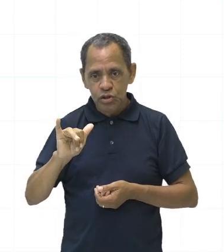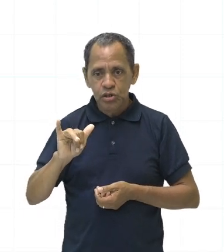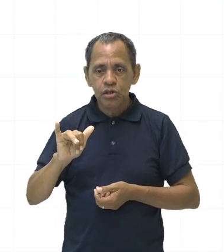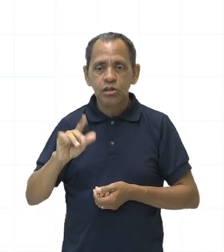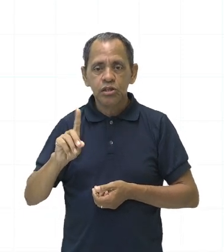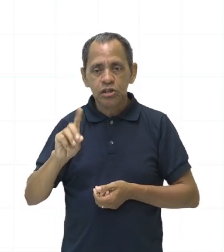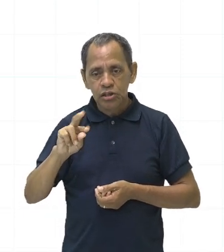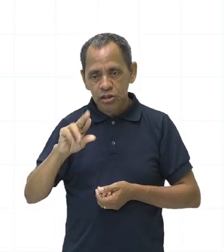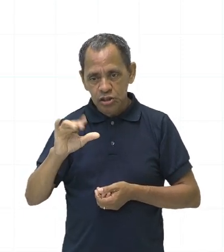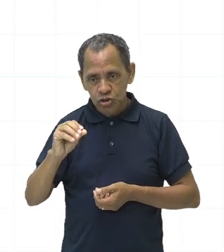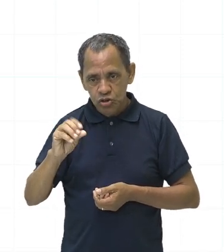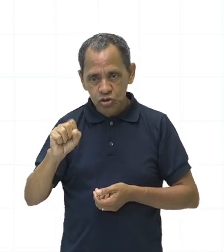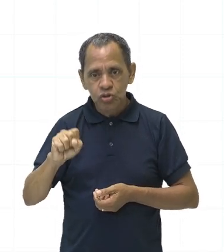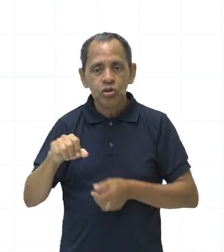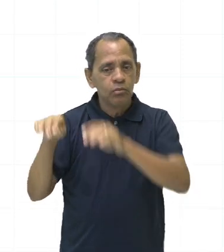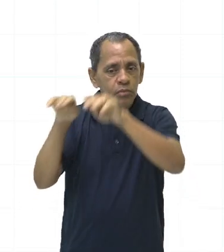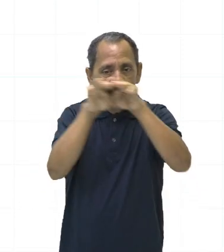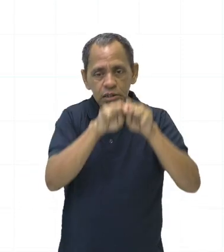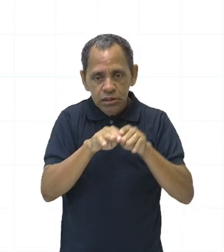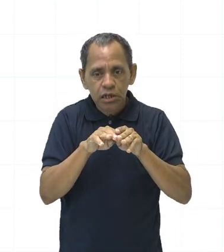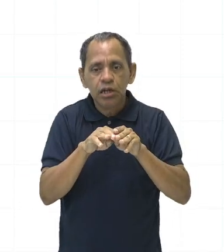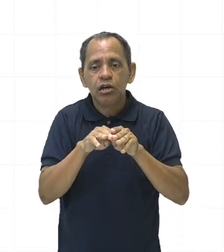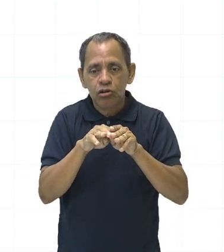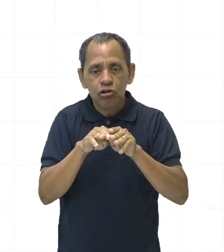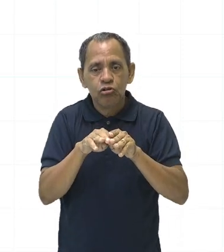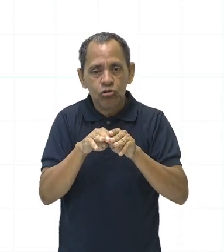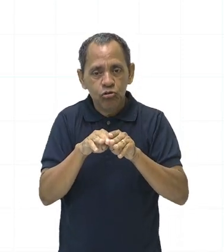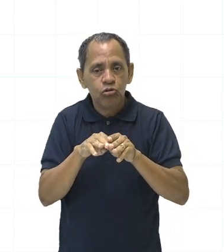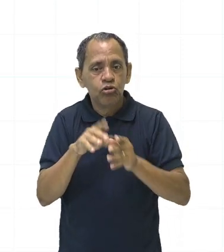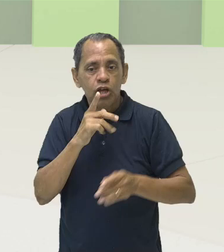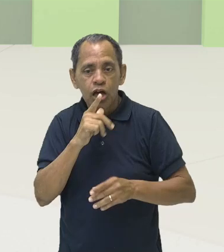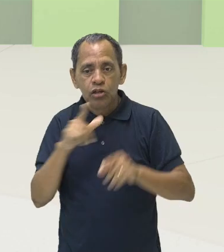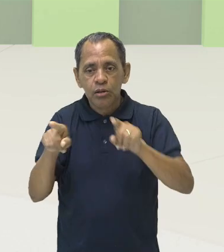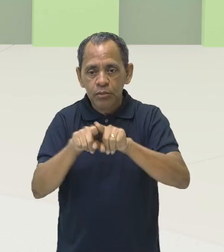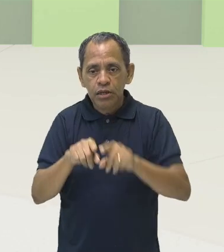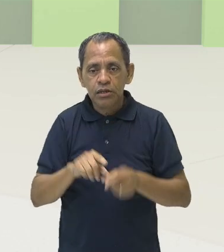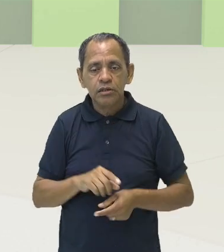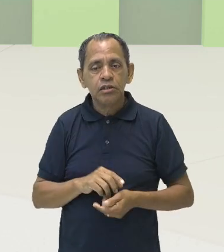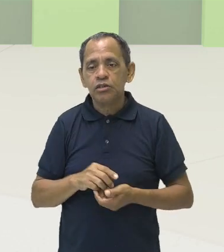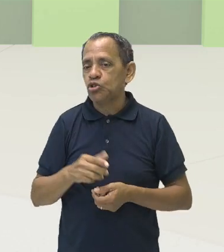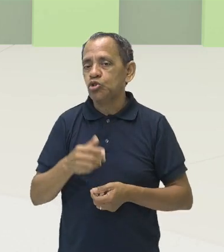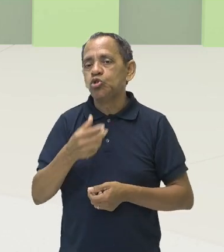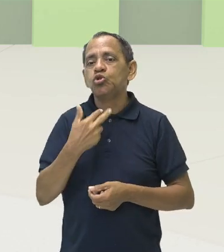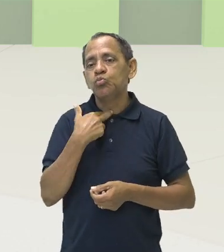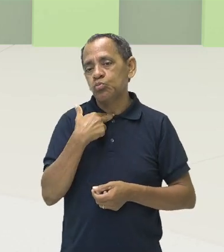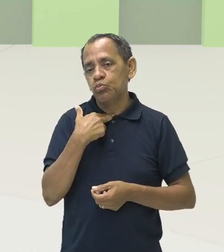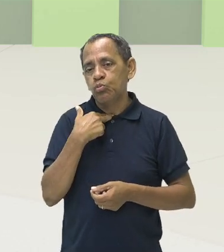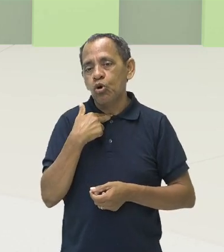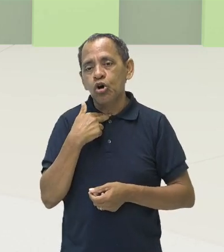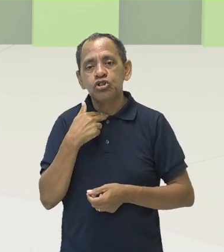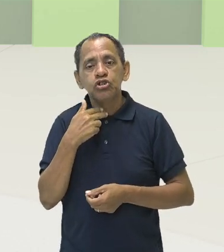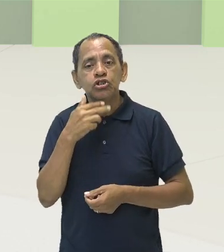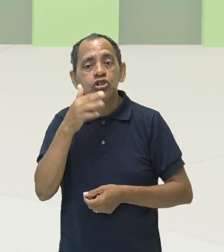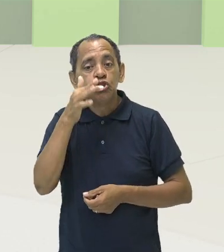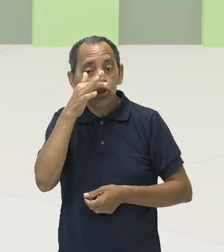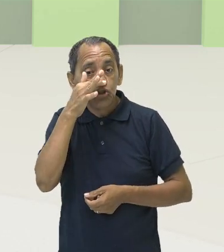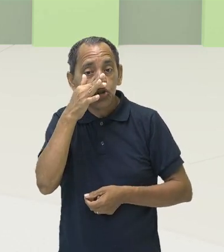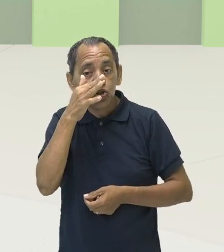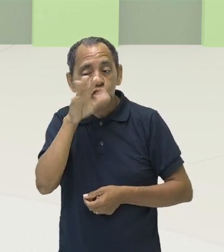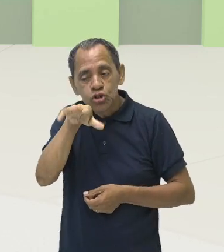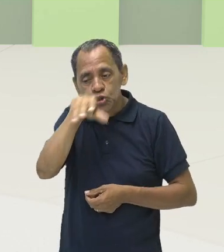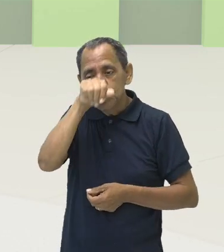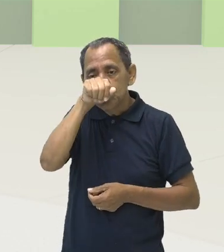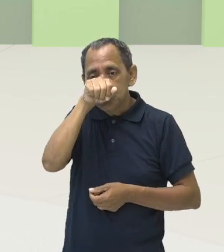água, completamente inodora, ou seja, não tem sabor, não tem cheiro,